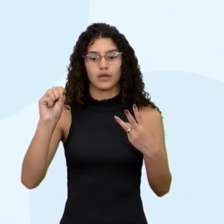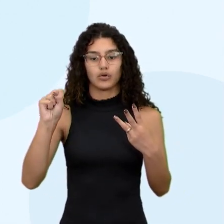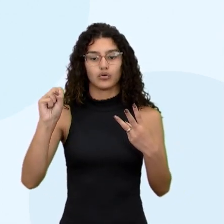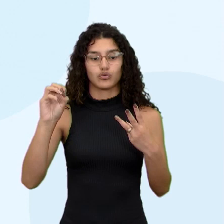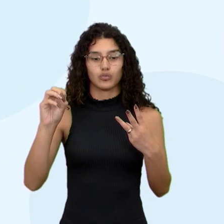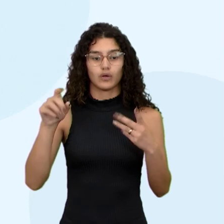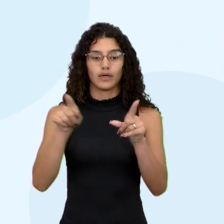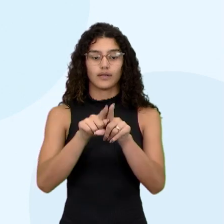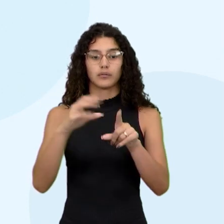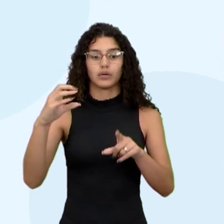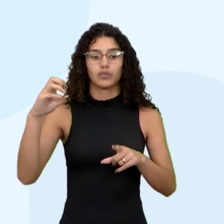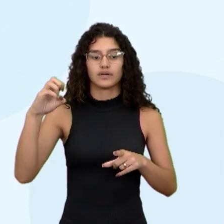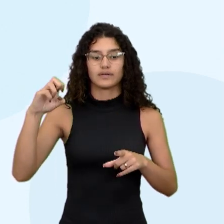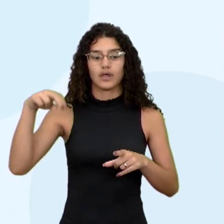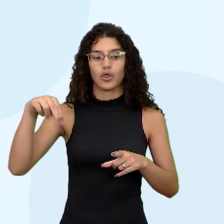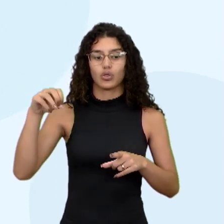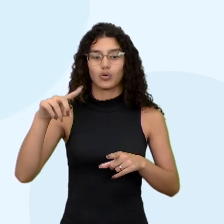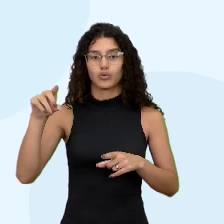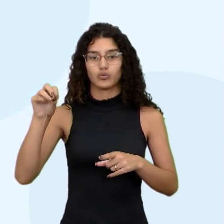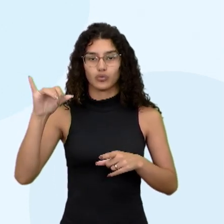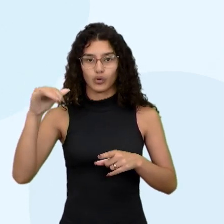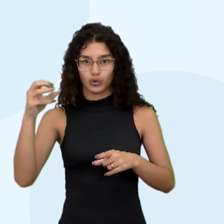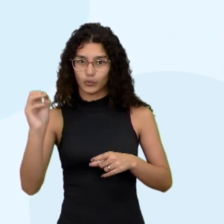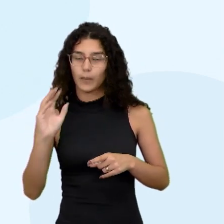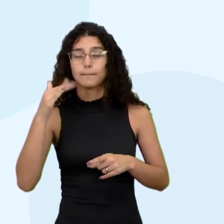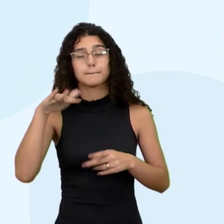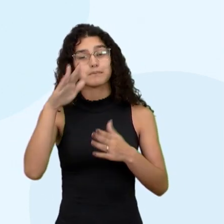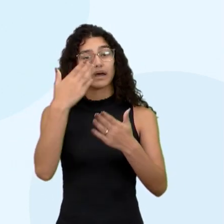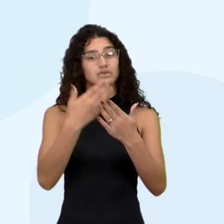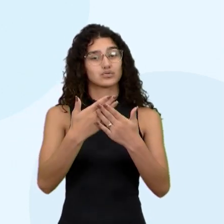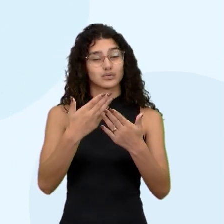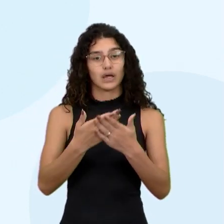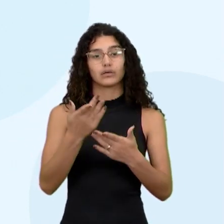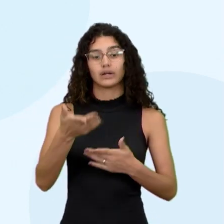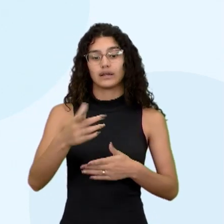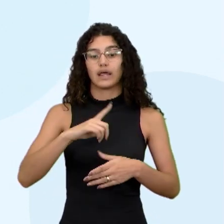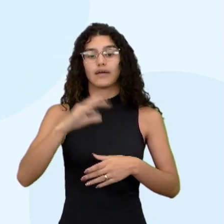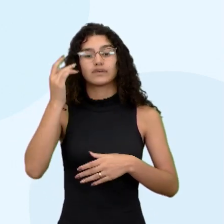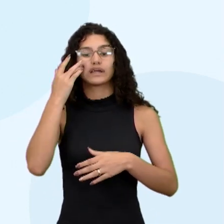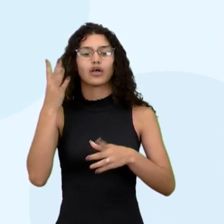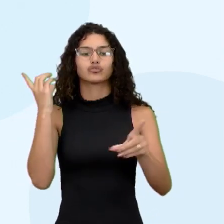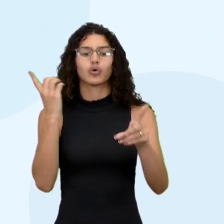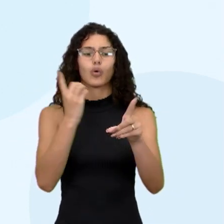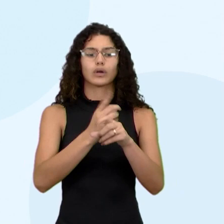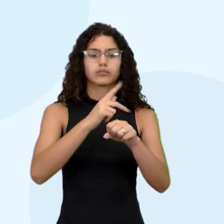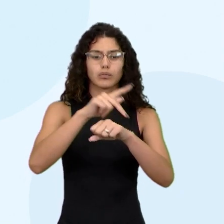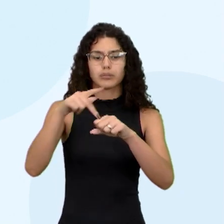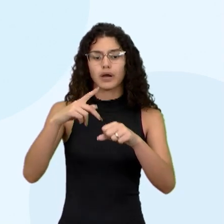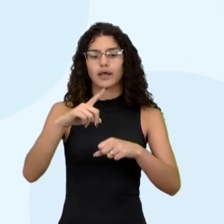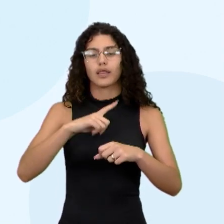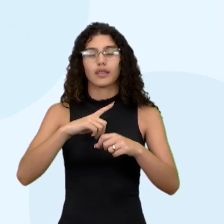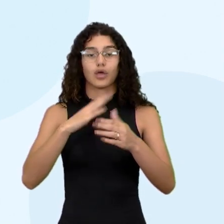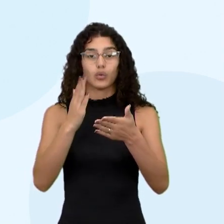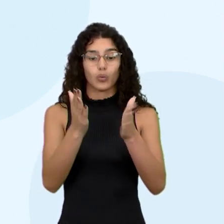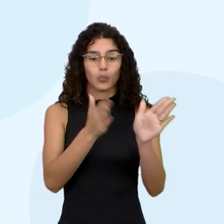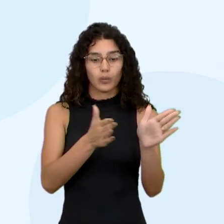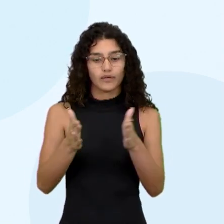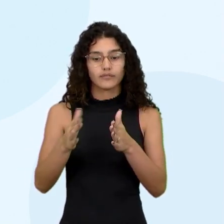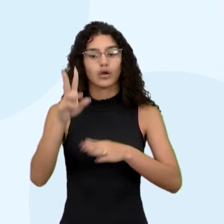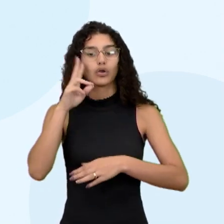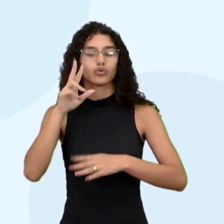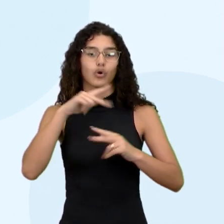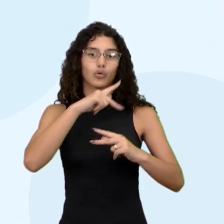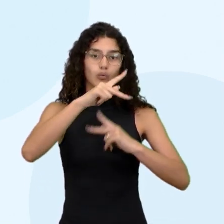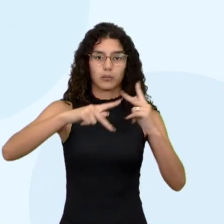mais estudados, até por serem os mais recentes, e a maior facilidade de encontrar rochas e fósseis nesse intervalo da história